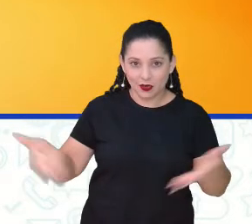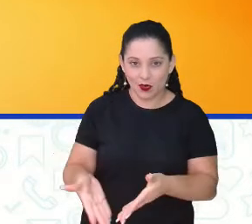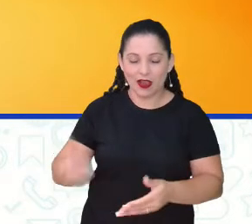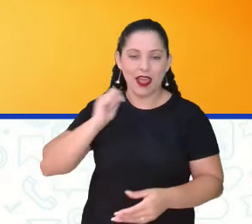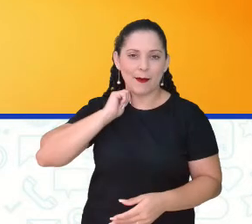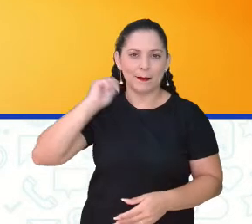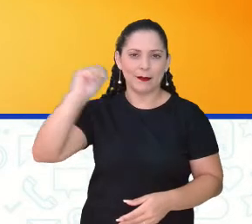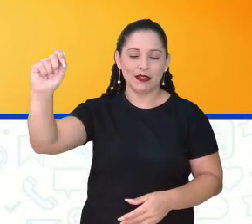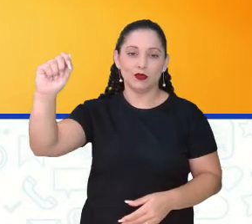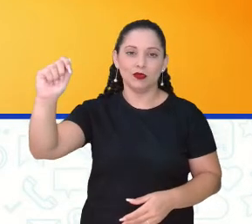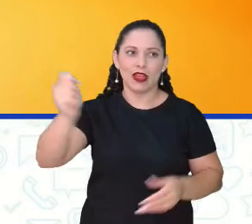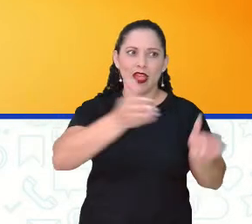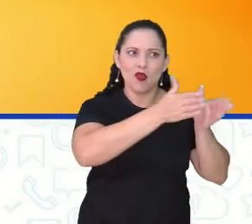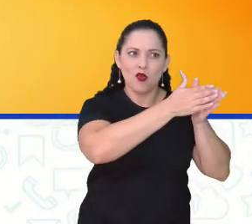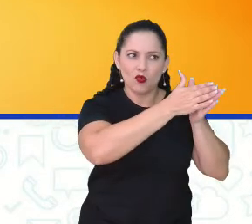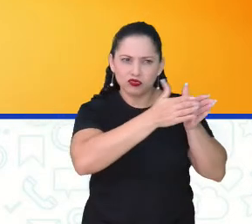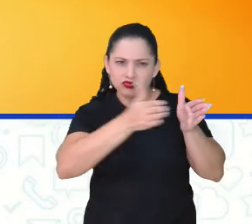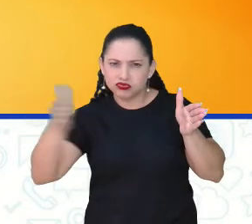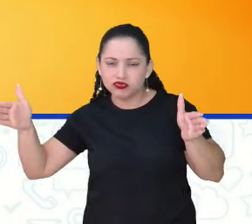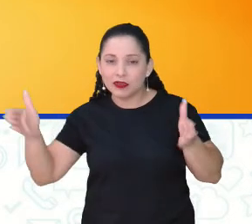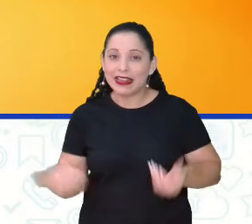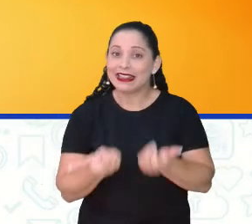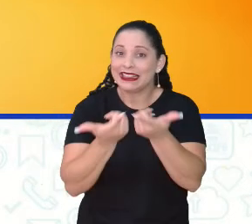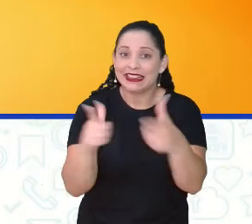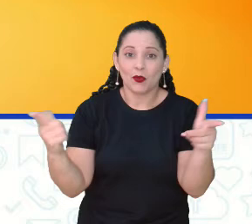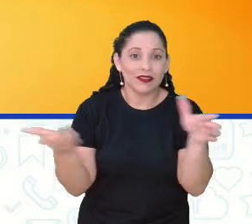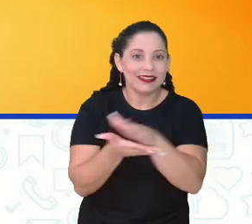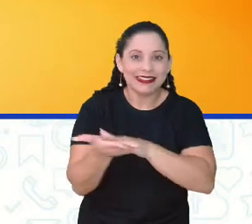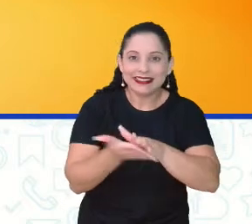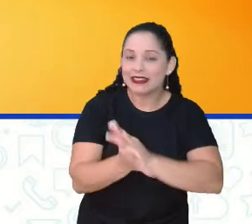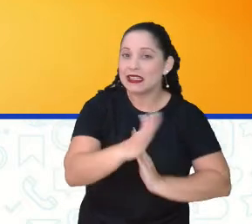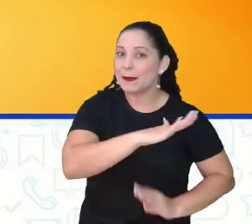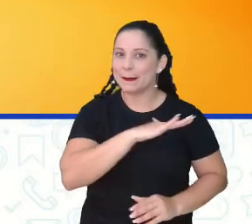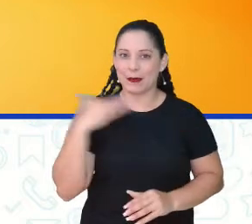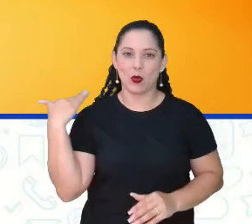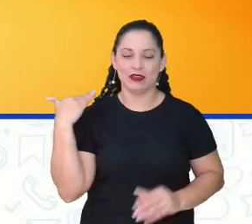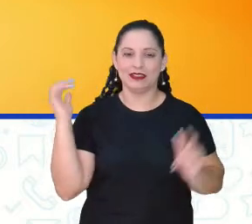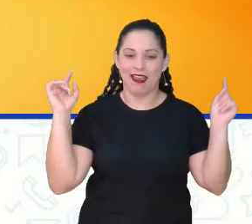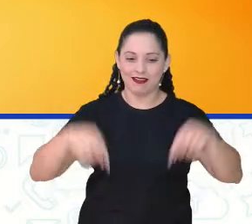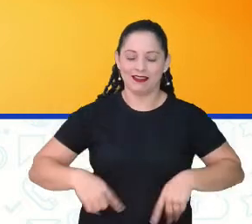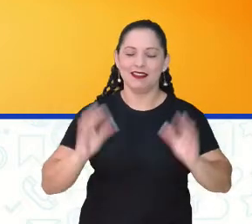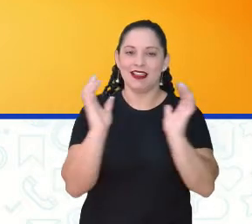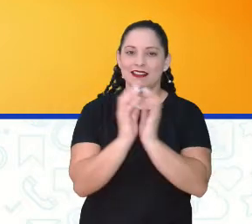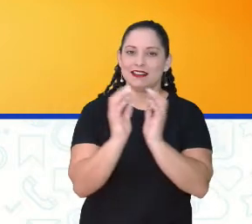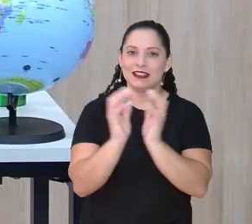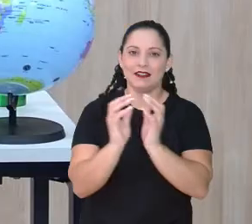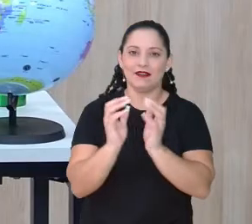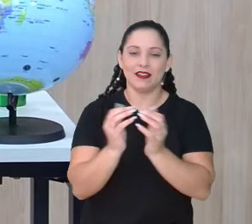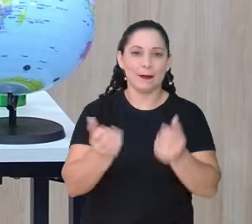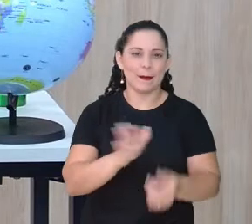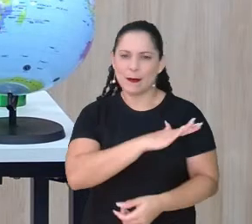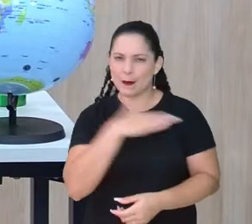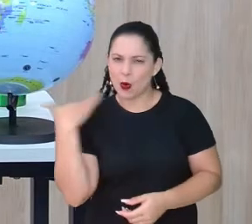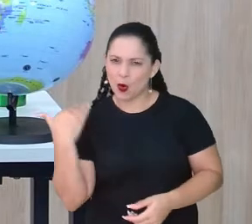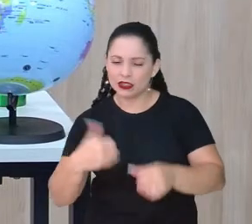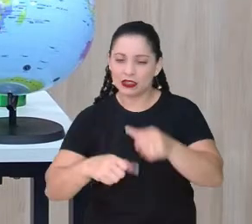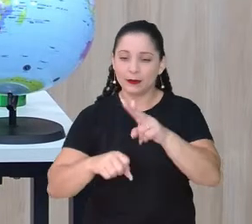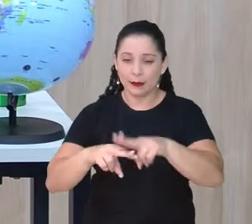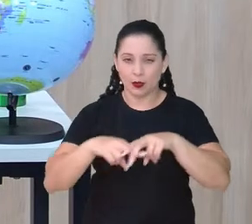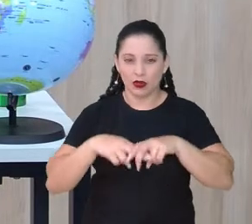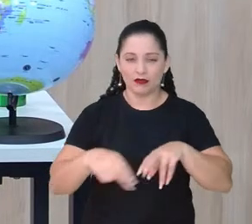abril, que nós não temos nenhuma morte aí aqui em Recife por conta da